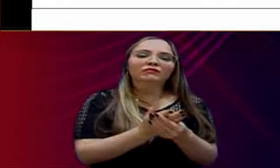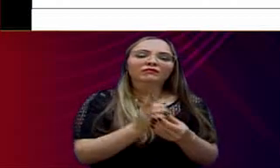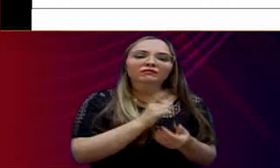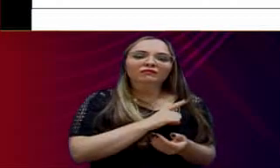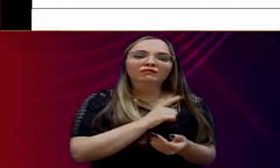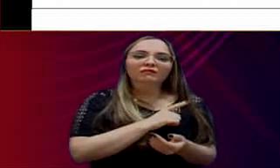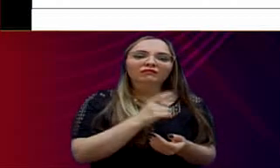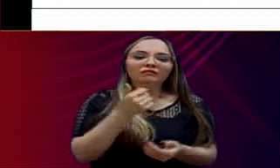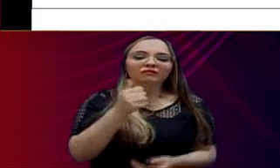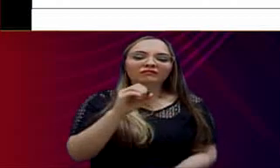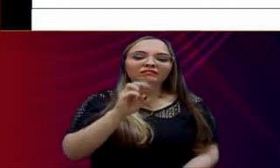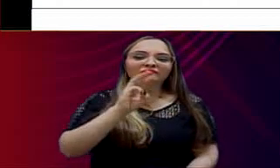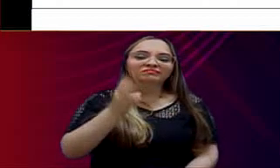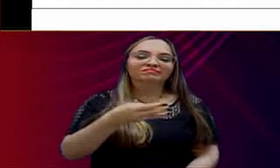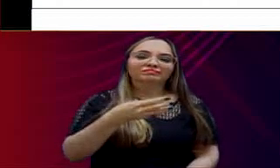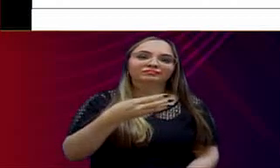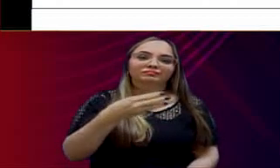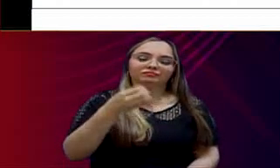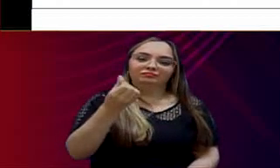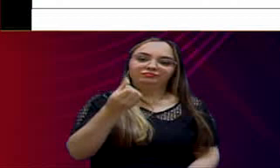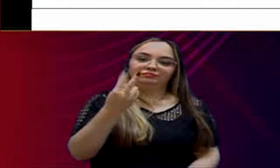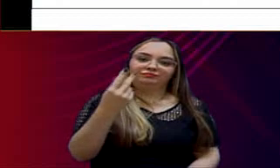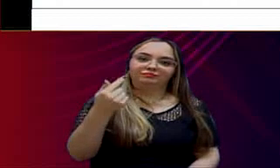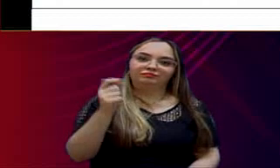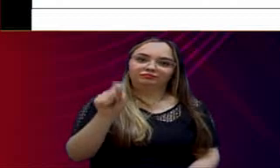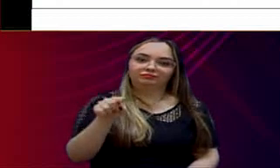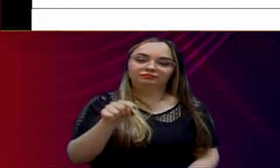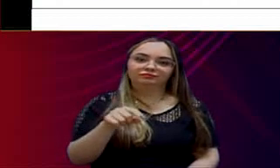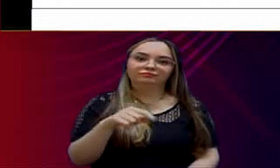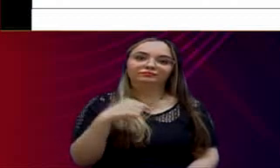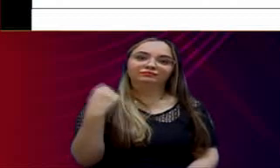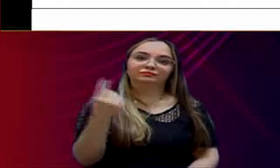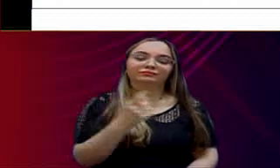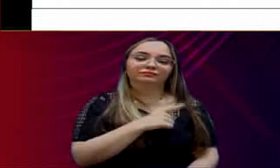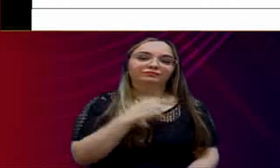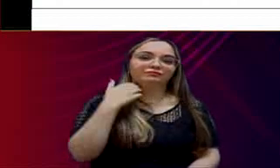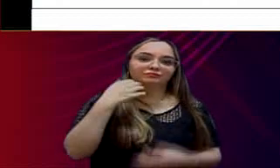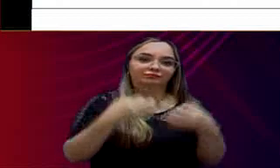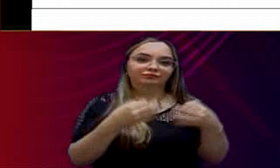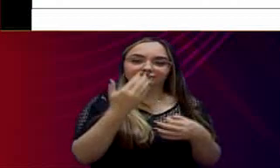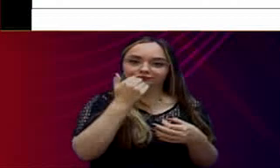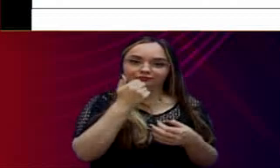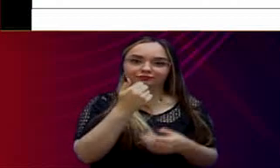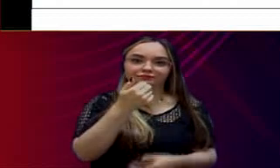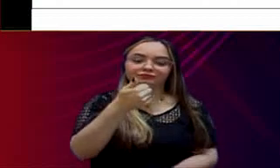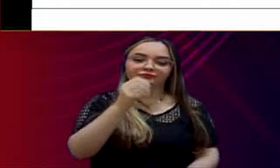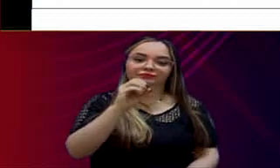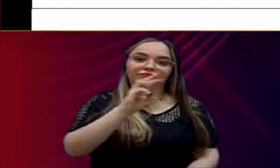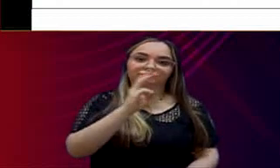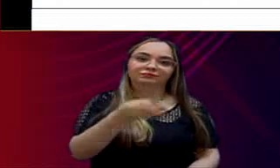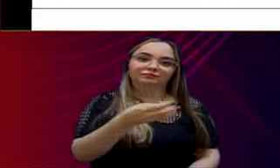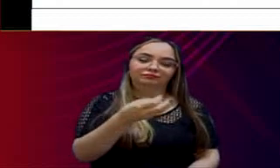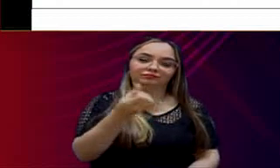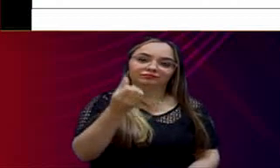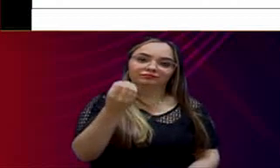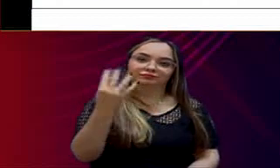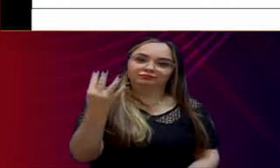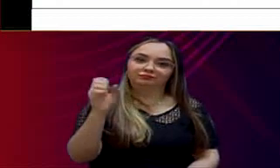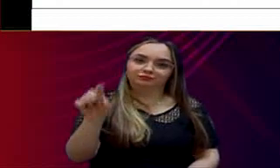previsto 10 milhões 627 precatório judiciais alimentício de 10 milhões 6004